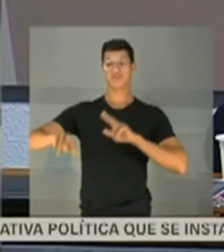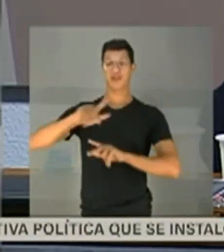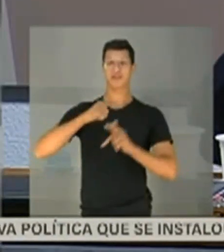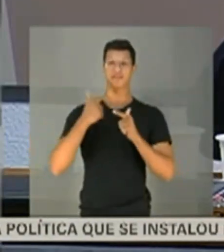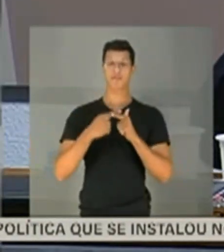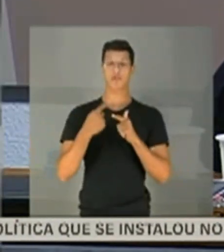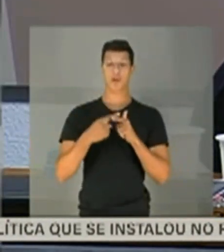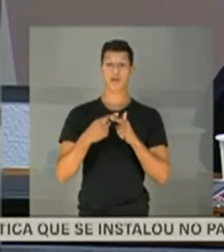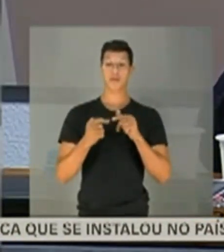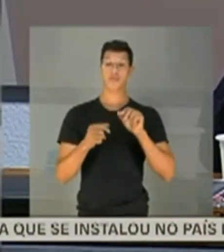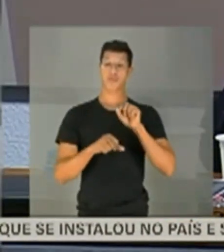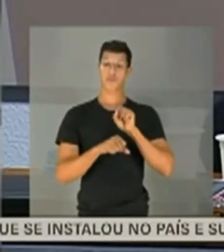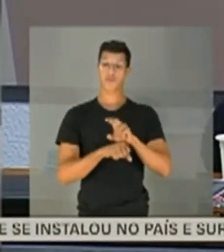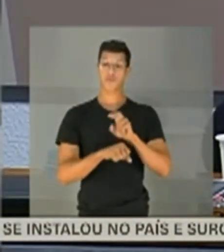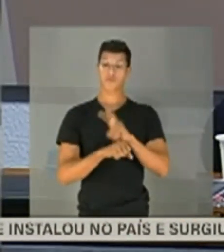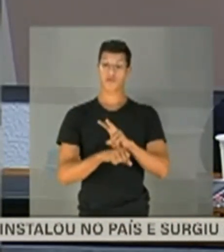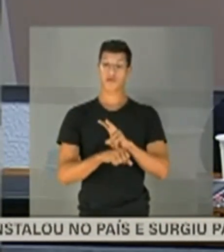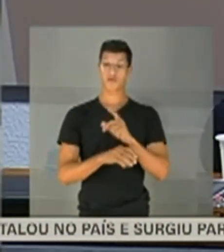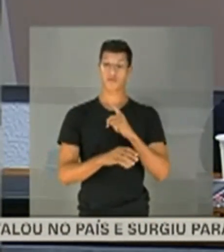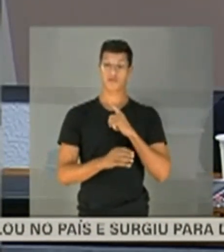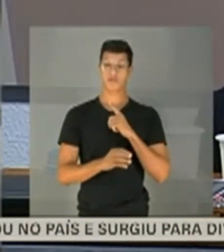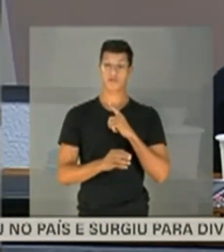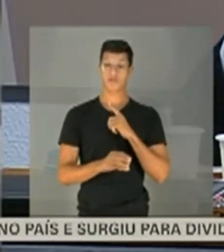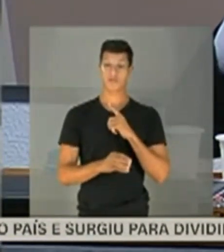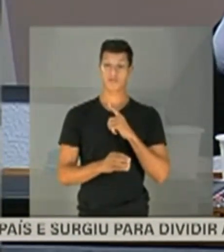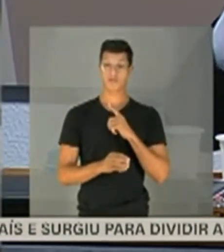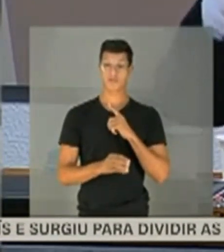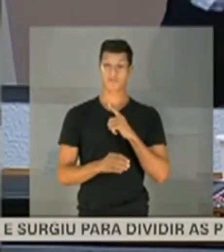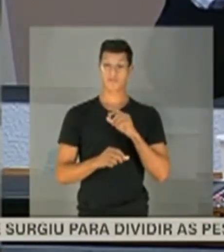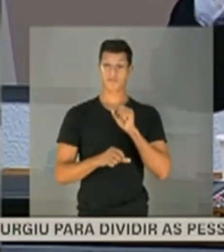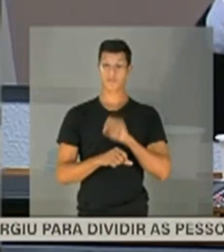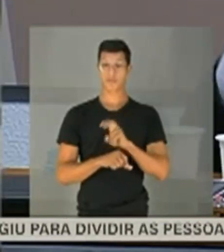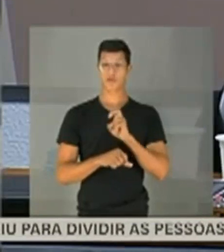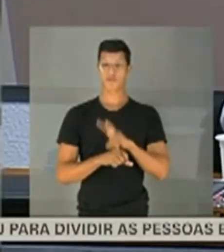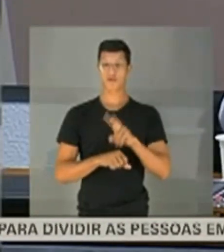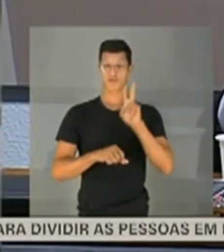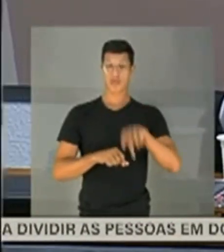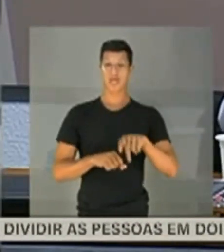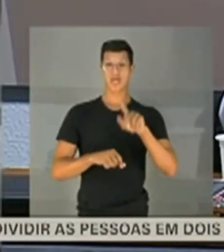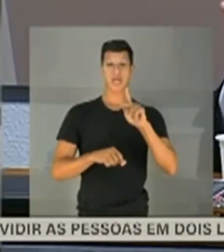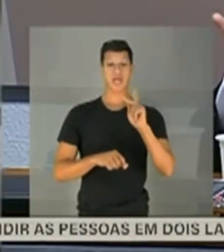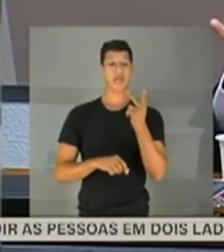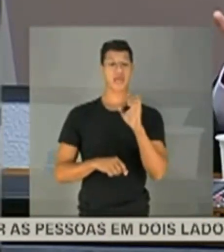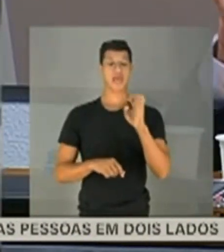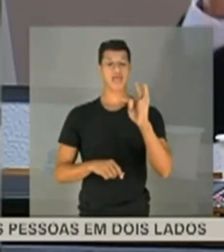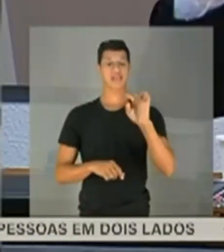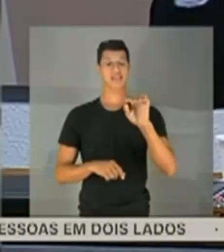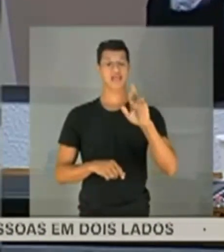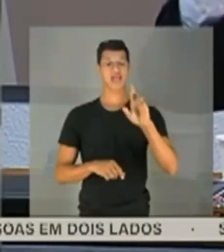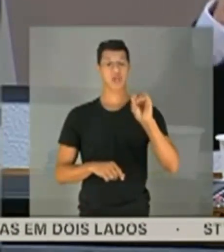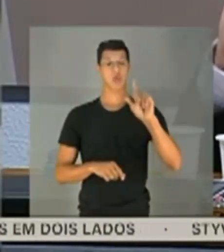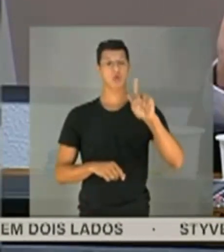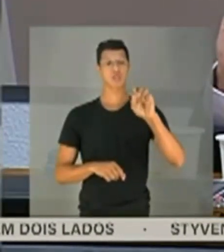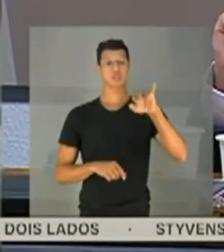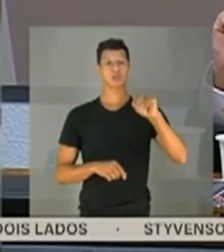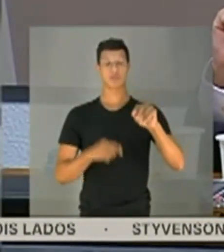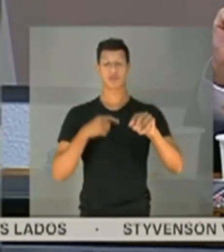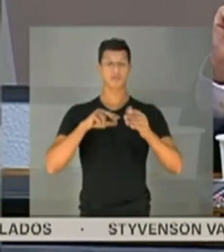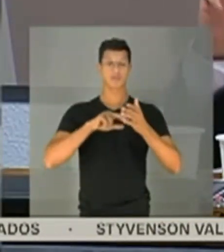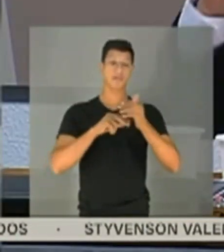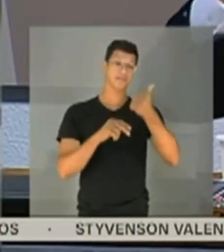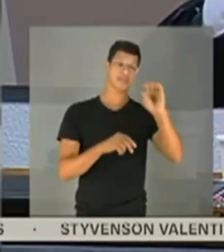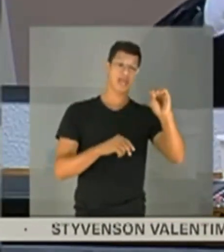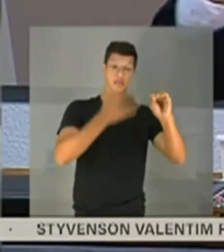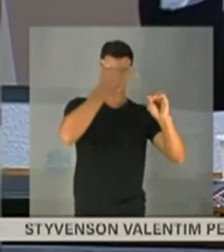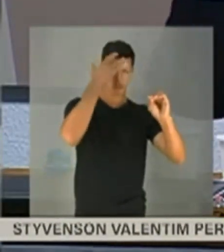quê? O vírus, ele é heterogêneo na sua transmissão. Isso significa que de 10 pessoas